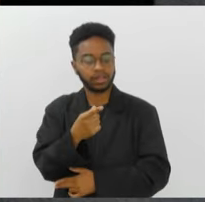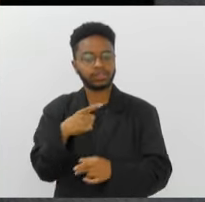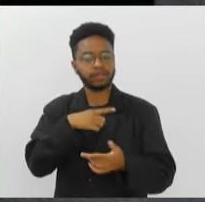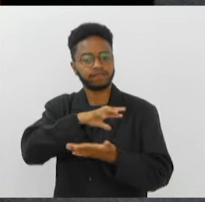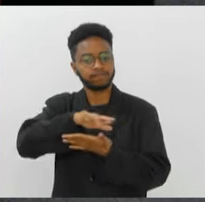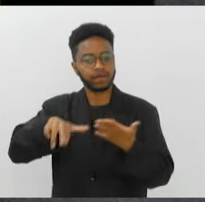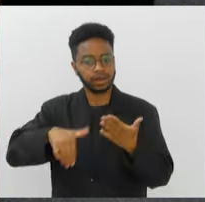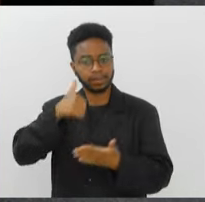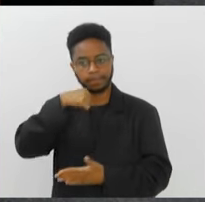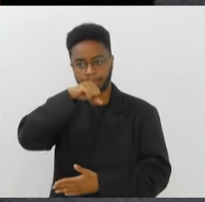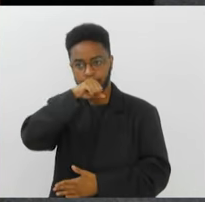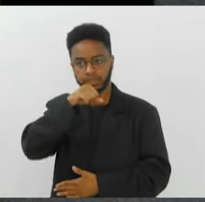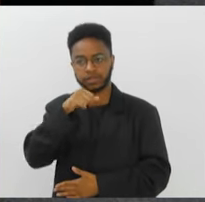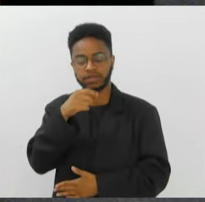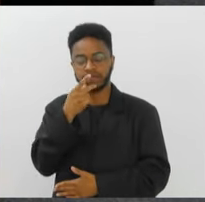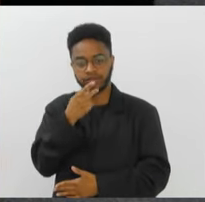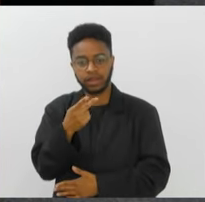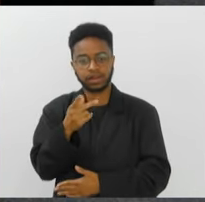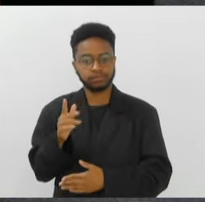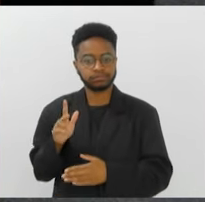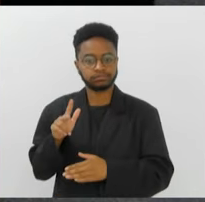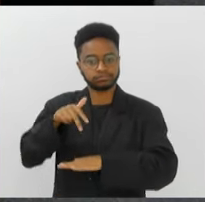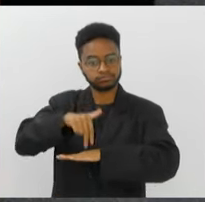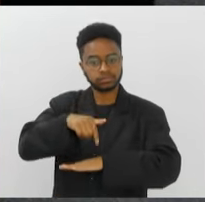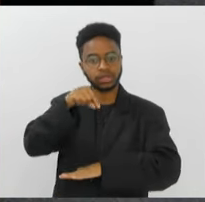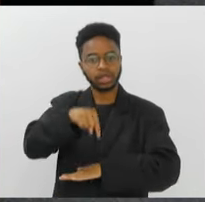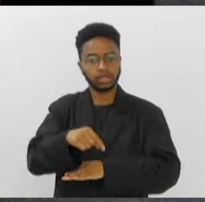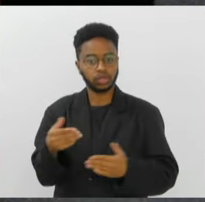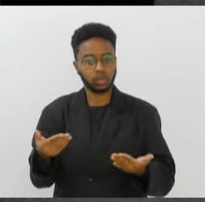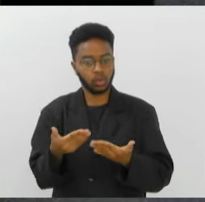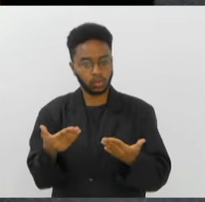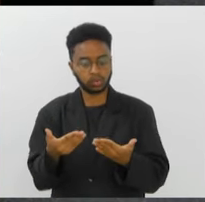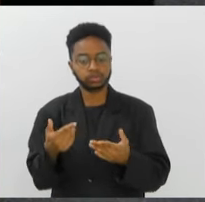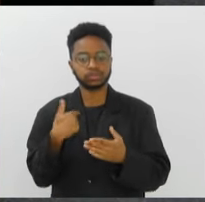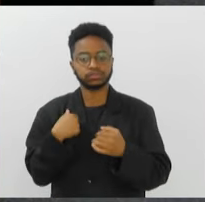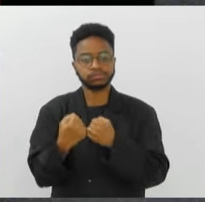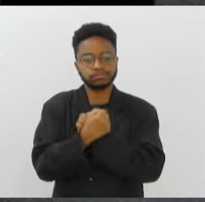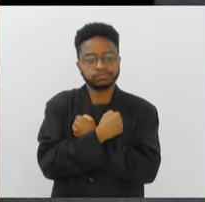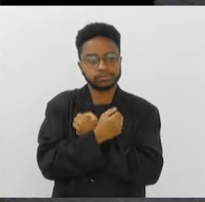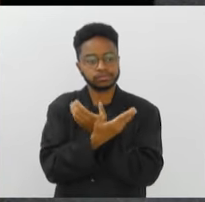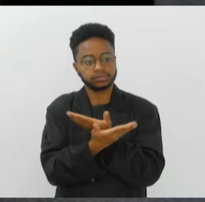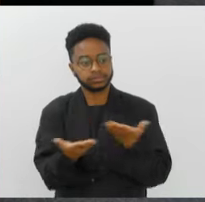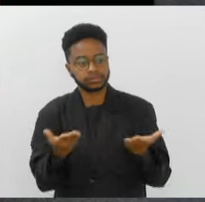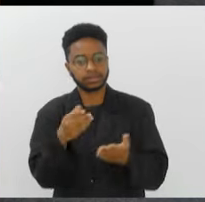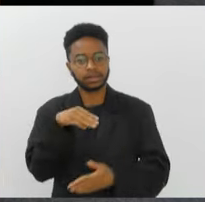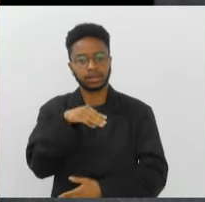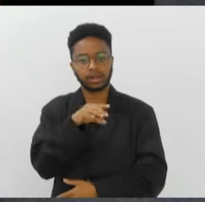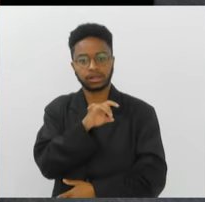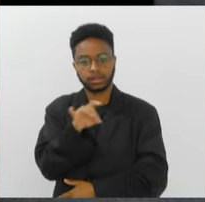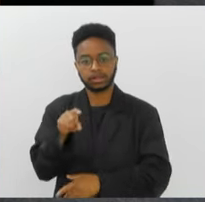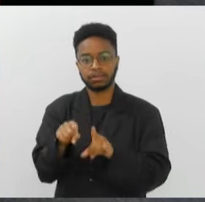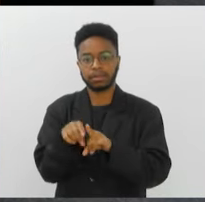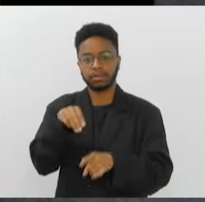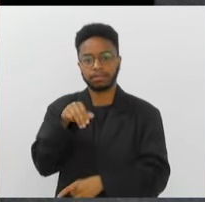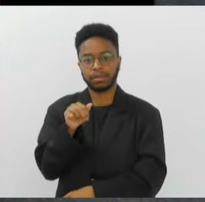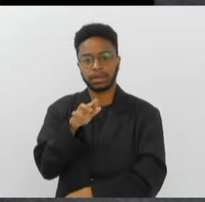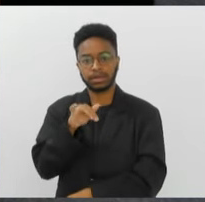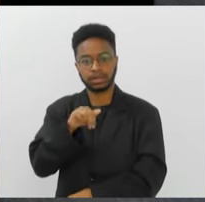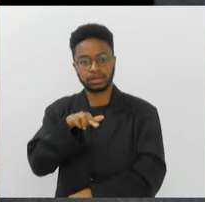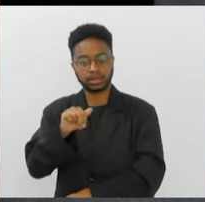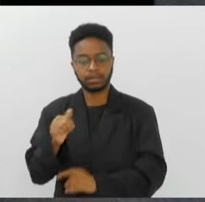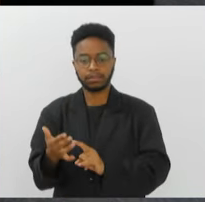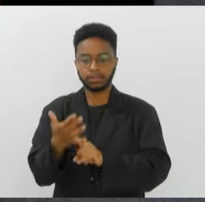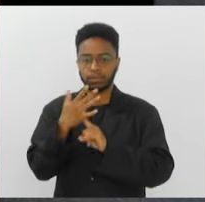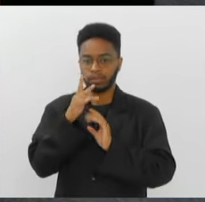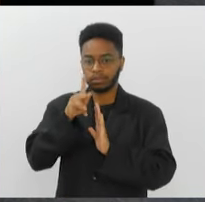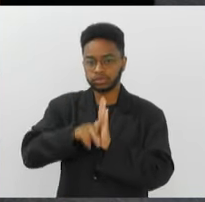mulheres da campanha Maio Furta Cor vieram aqui prestigiar. Eu dou um abraço aqui carinhoso na Mariana, que foi quem me apresentou o projeto.